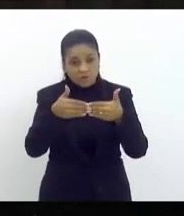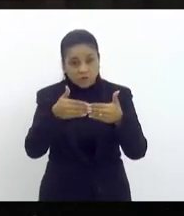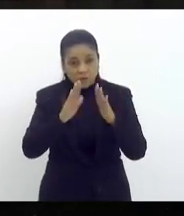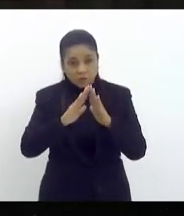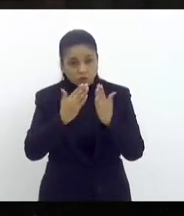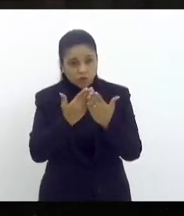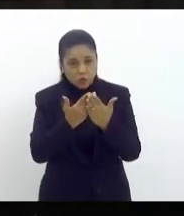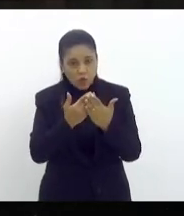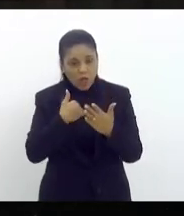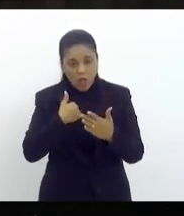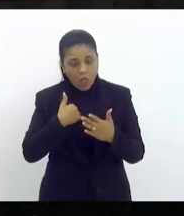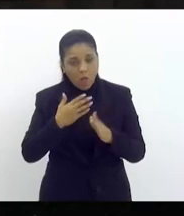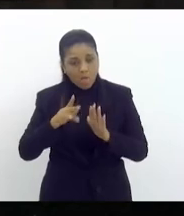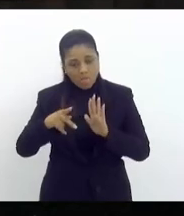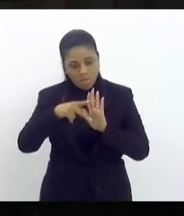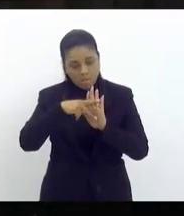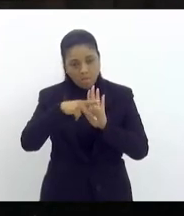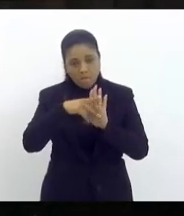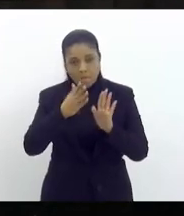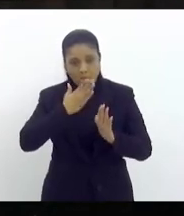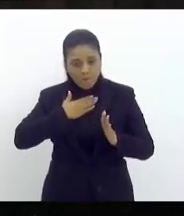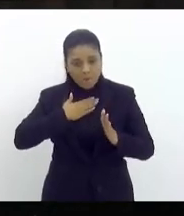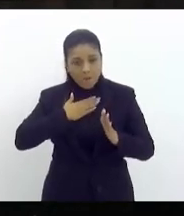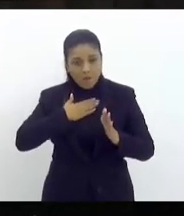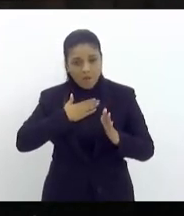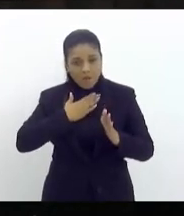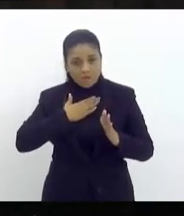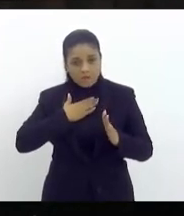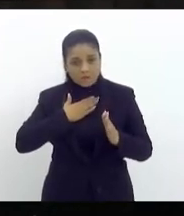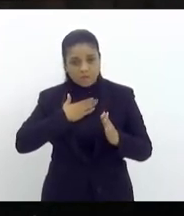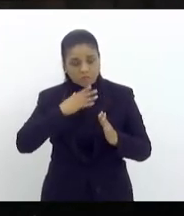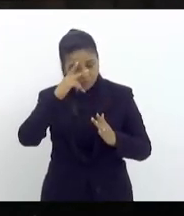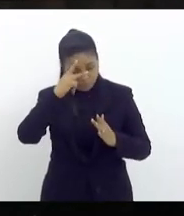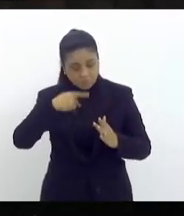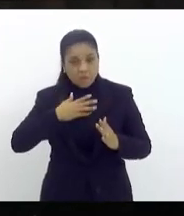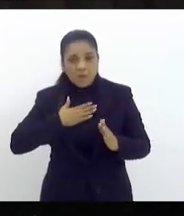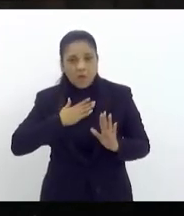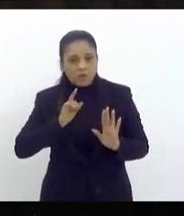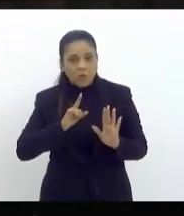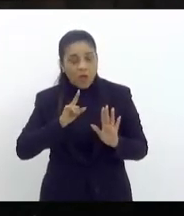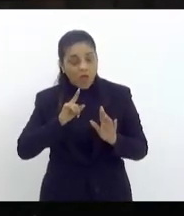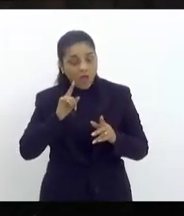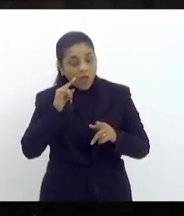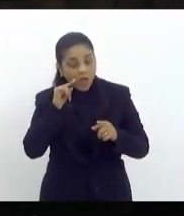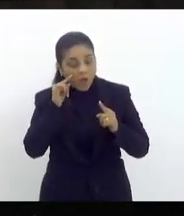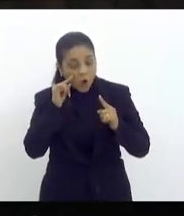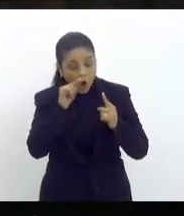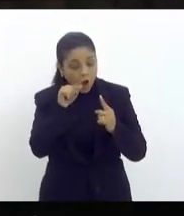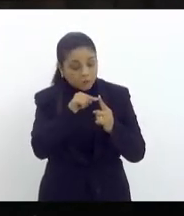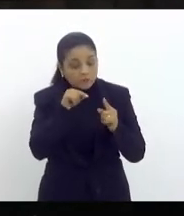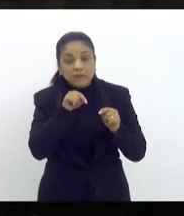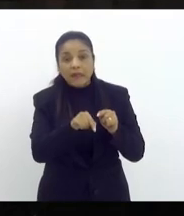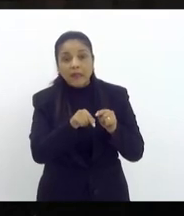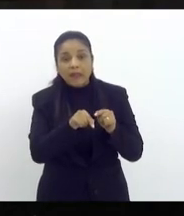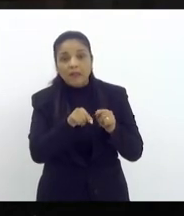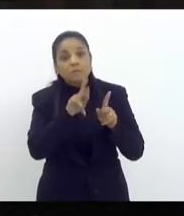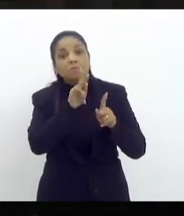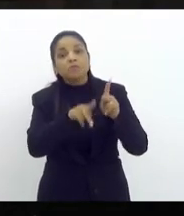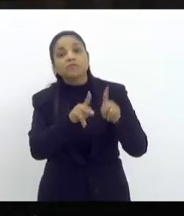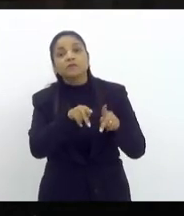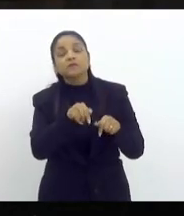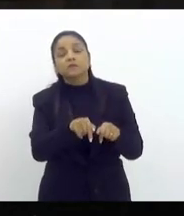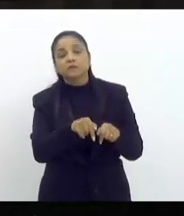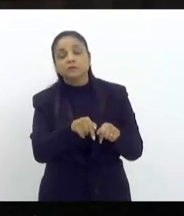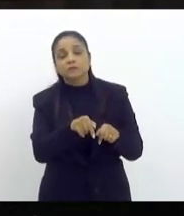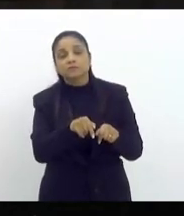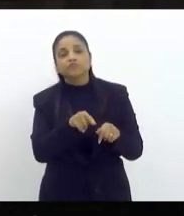em causa própria nós estamos legislando a serviço da população quero também destacar que nós